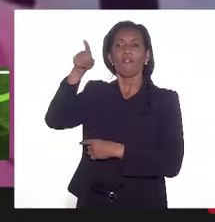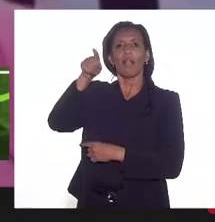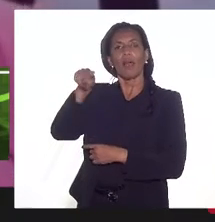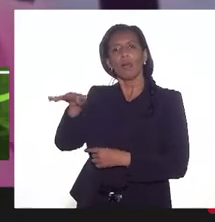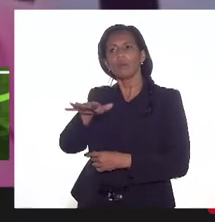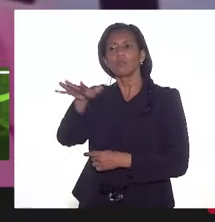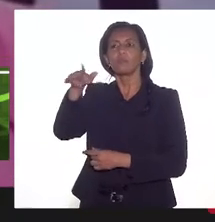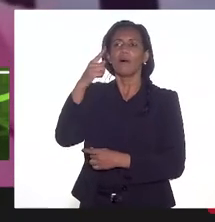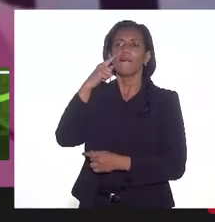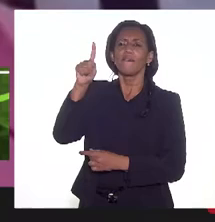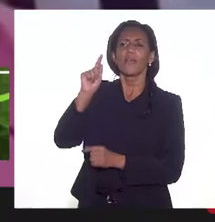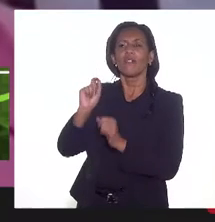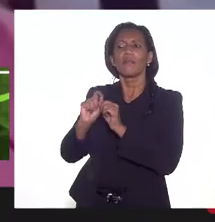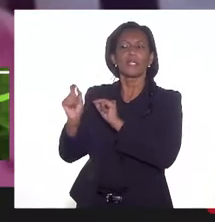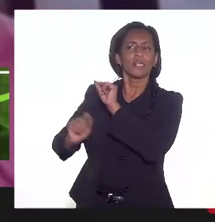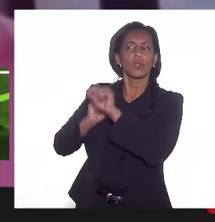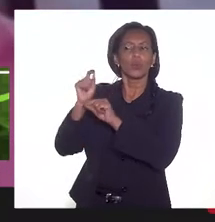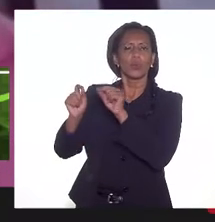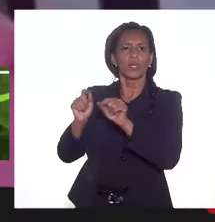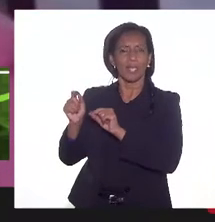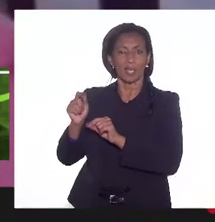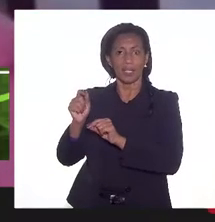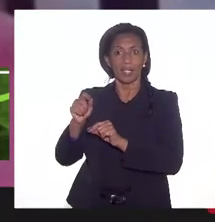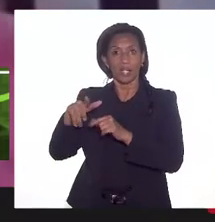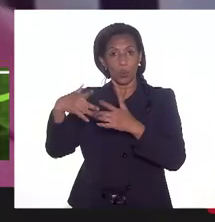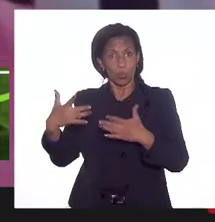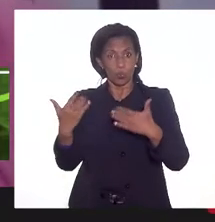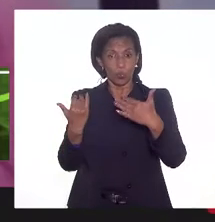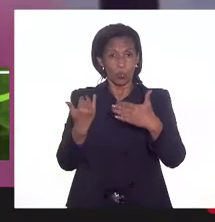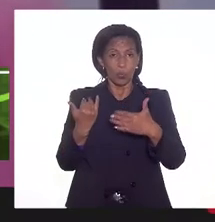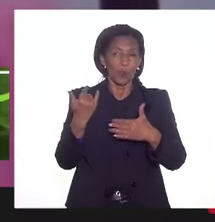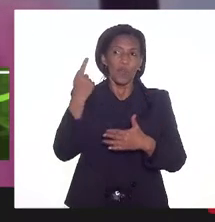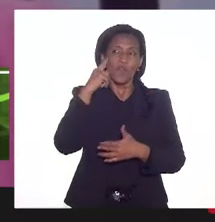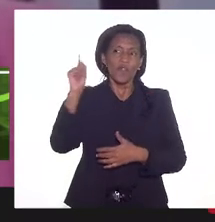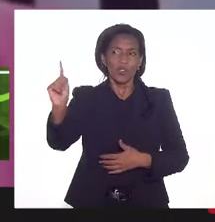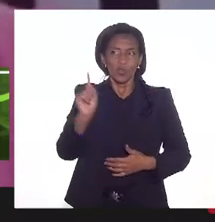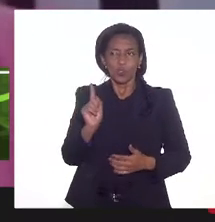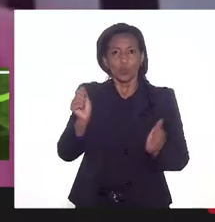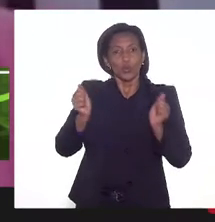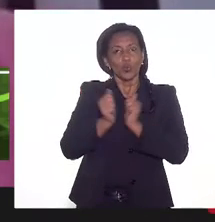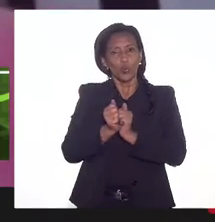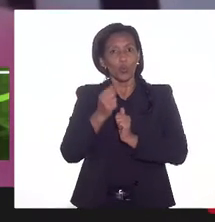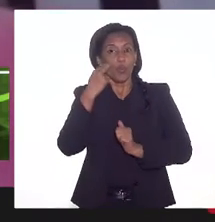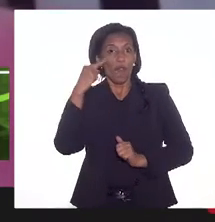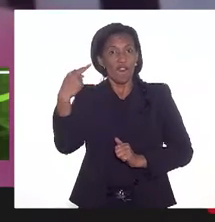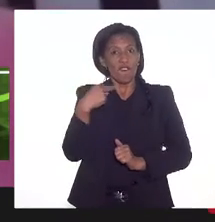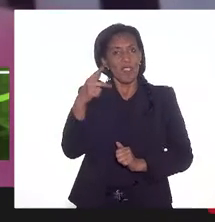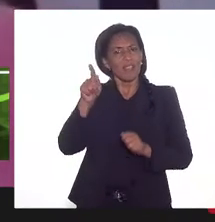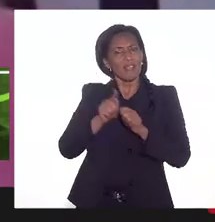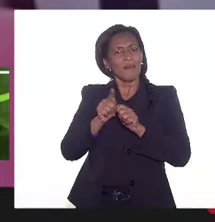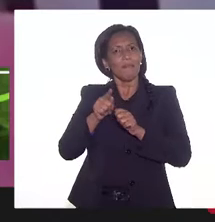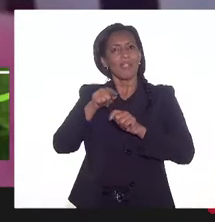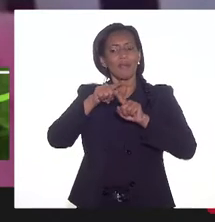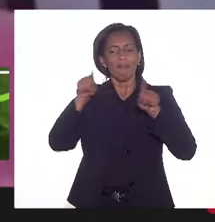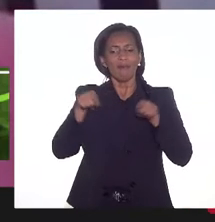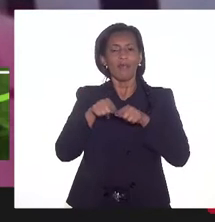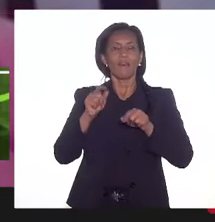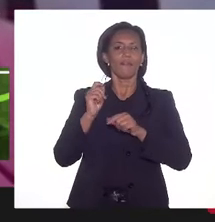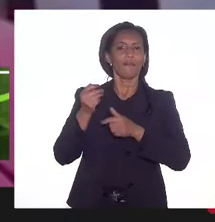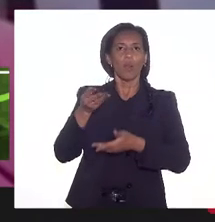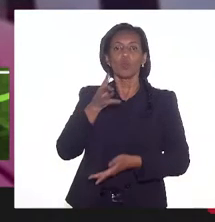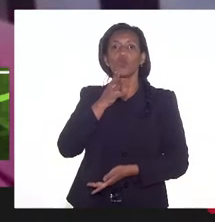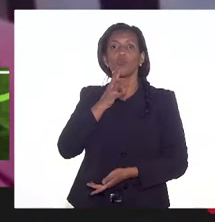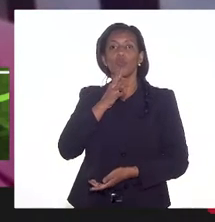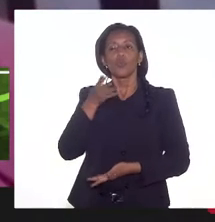fazendo e quando a gente tiver as nossas provas eles venham para cá para ver o que a gente está fazendo também e troque Paulo Freire troca de